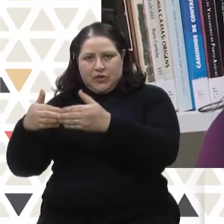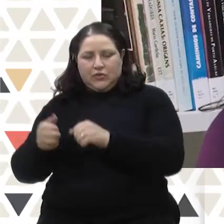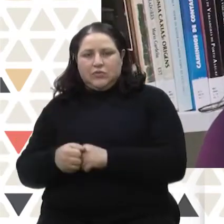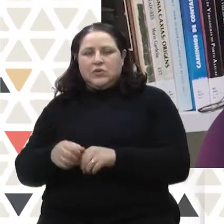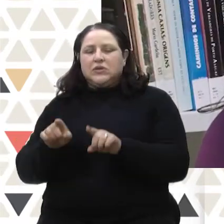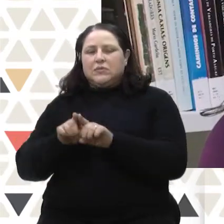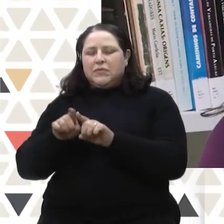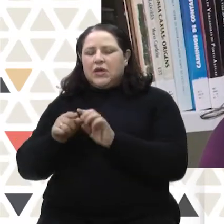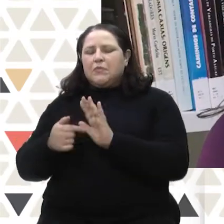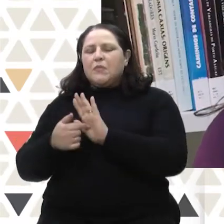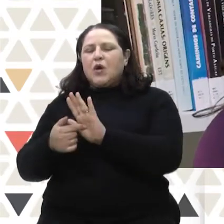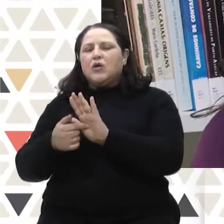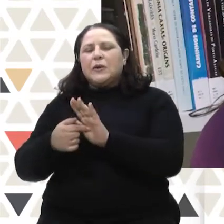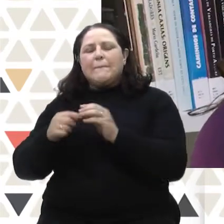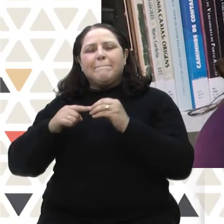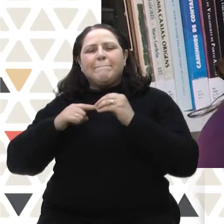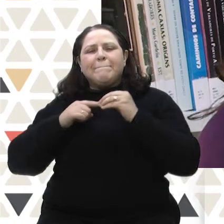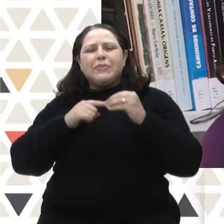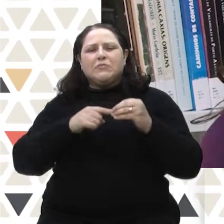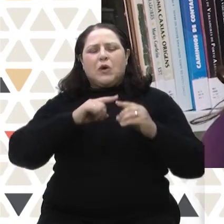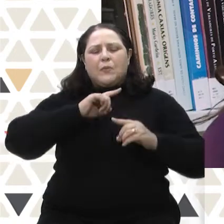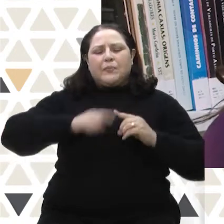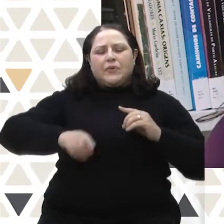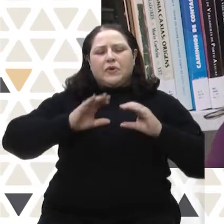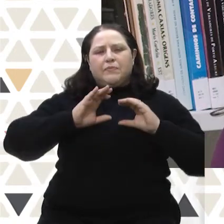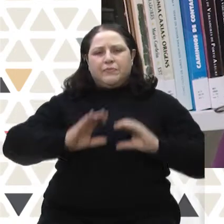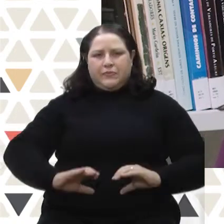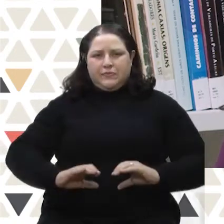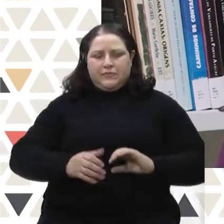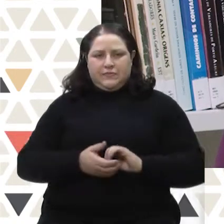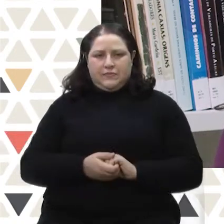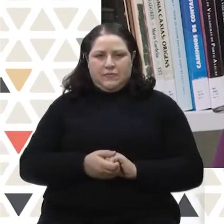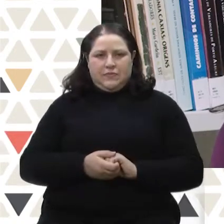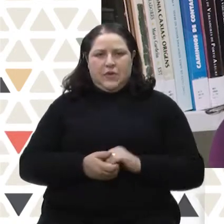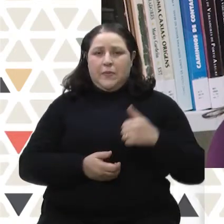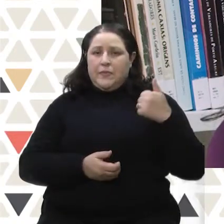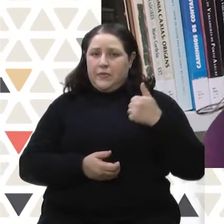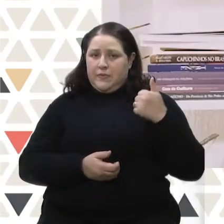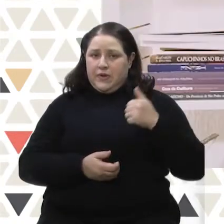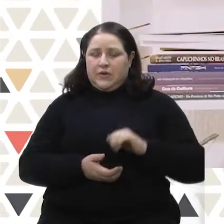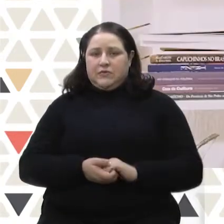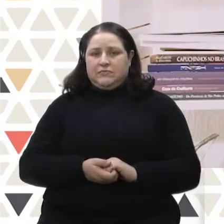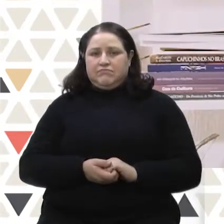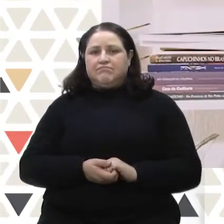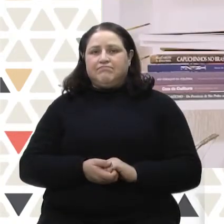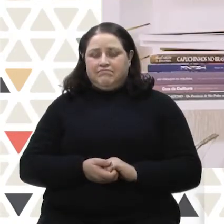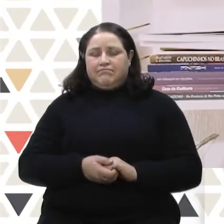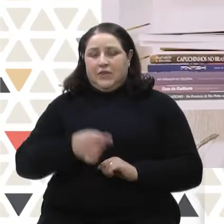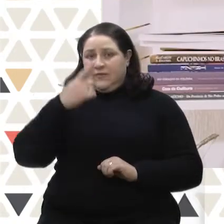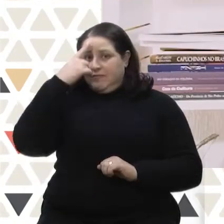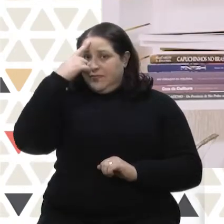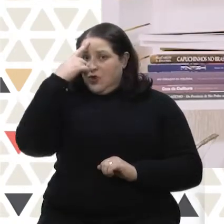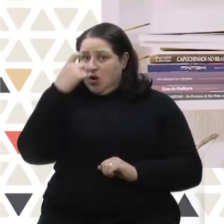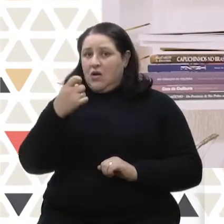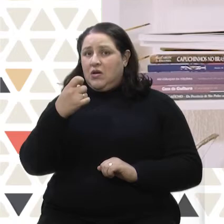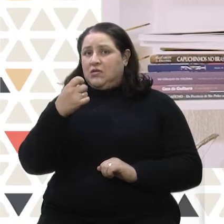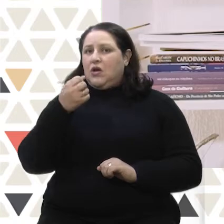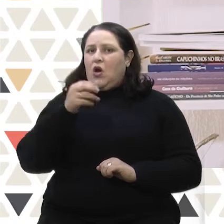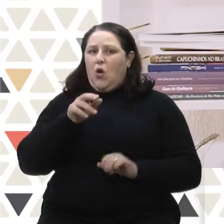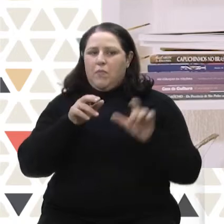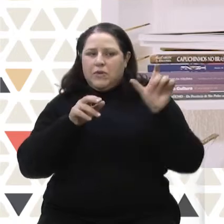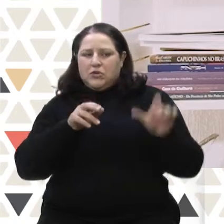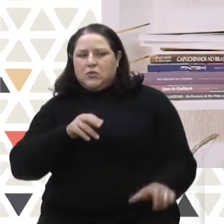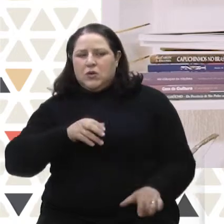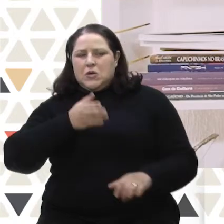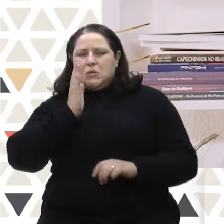as condutas vedadas, eu vou destacar as principais e as essenciais. Tá? A primeira é usar de violência